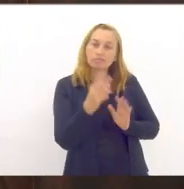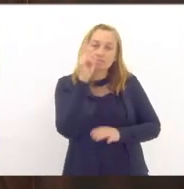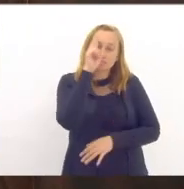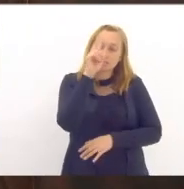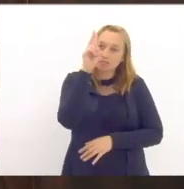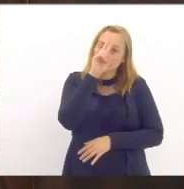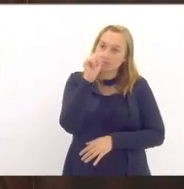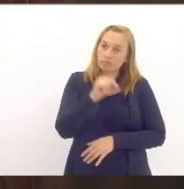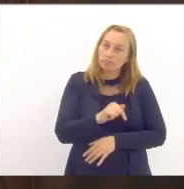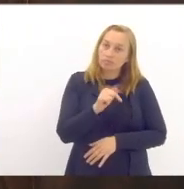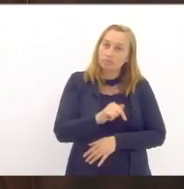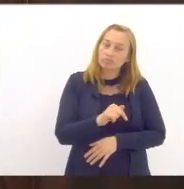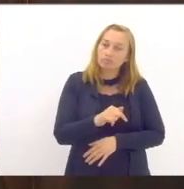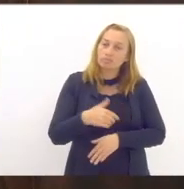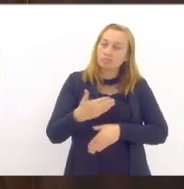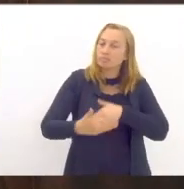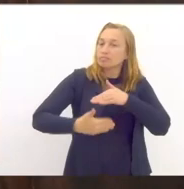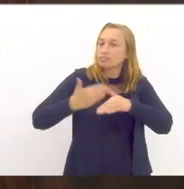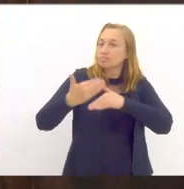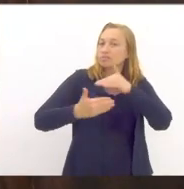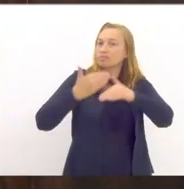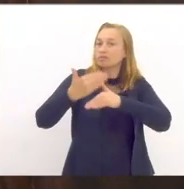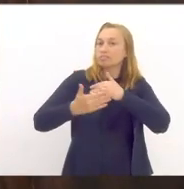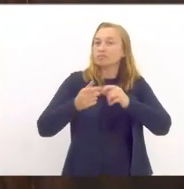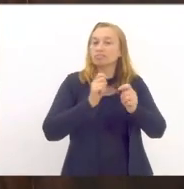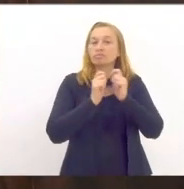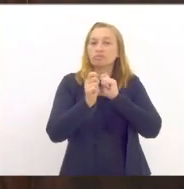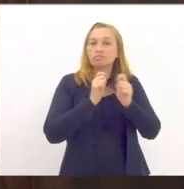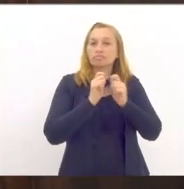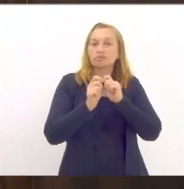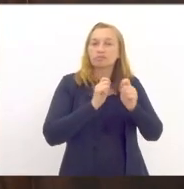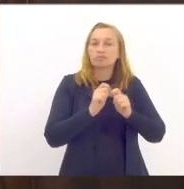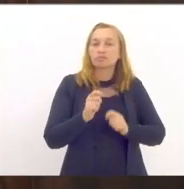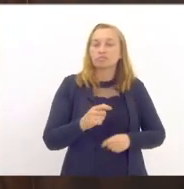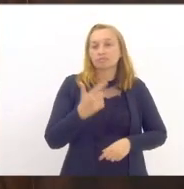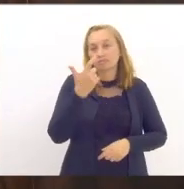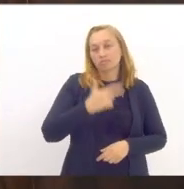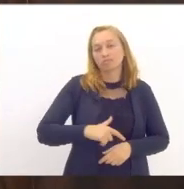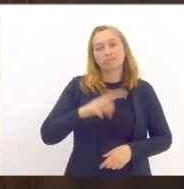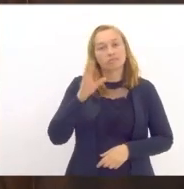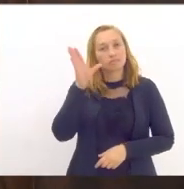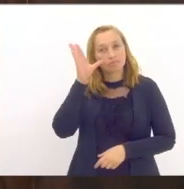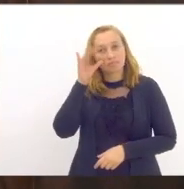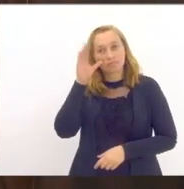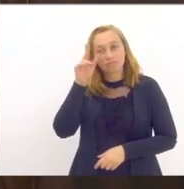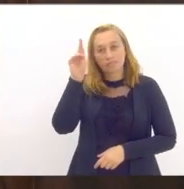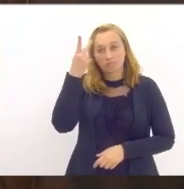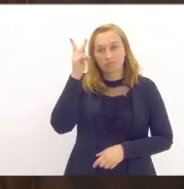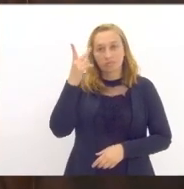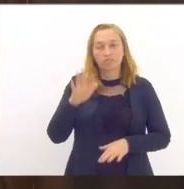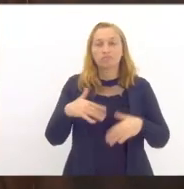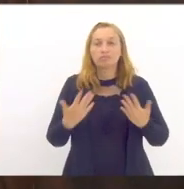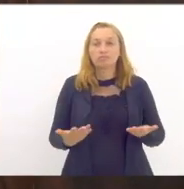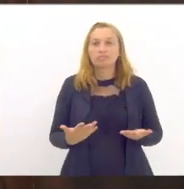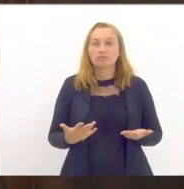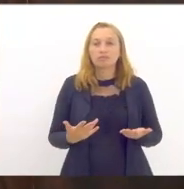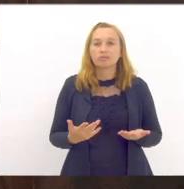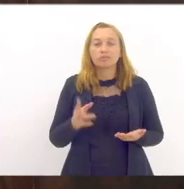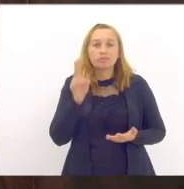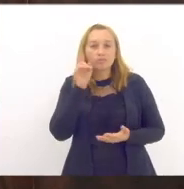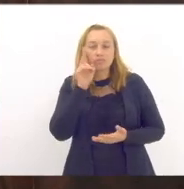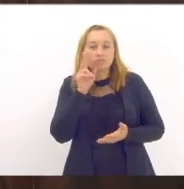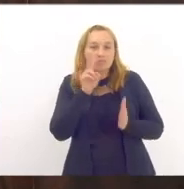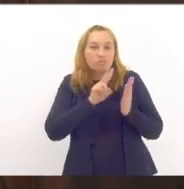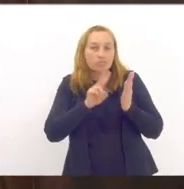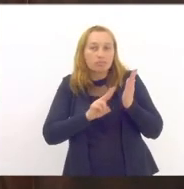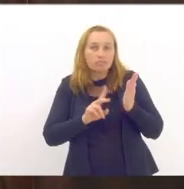aqui, né, da evolução do jornalismo. Eu sou uma curiosa da história. Então, estava me lendo